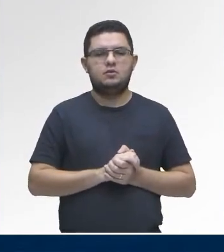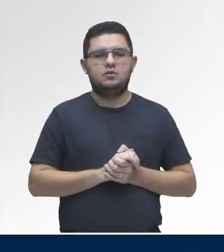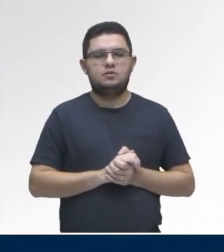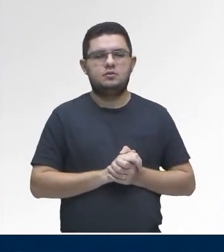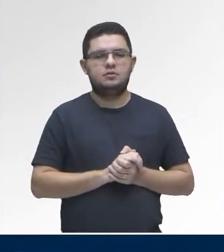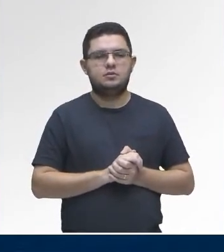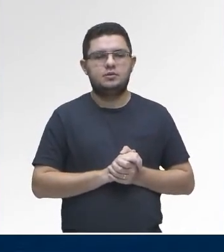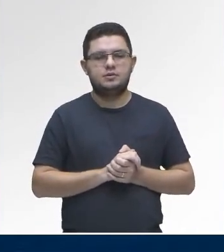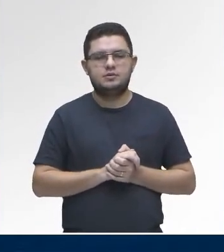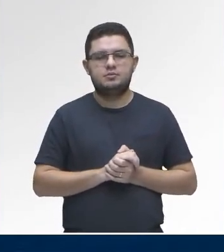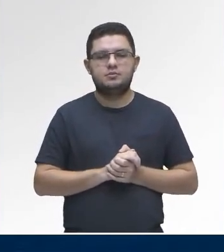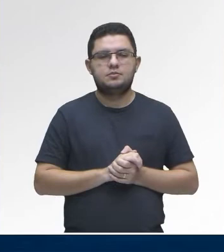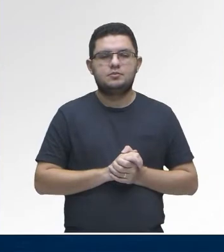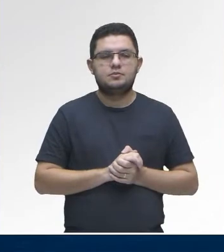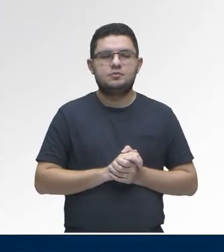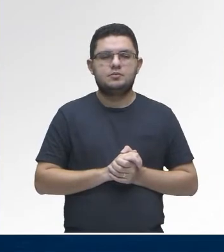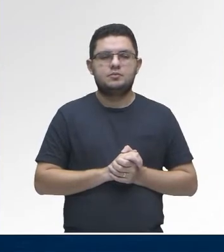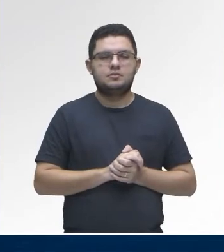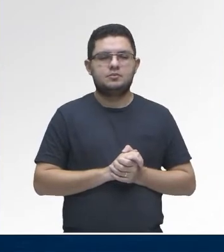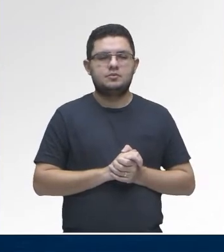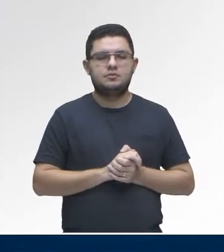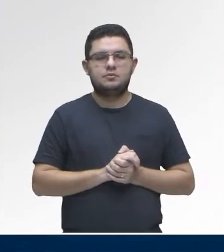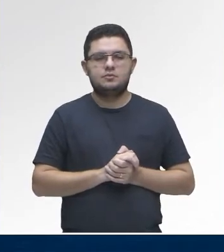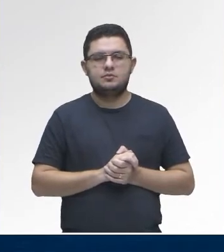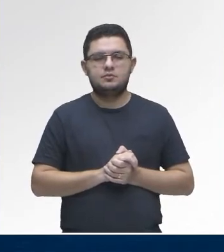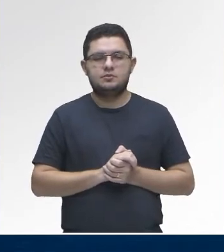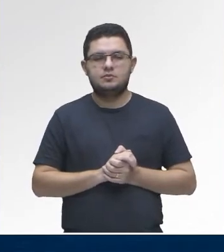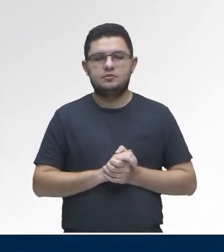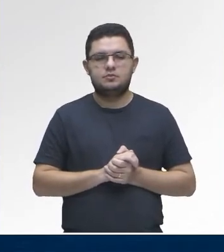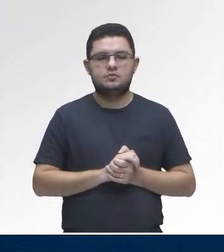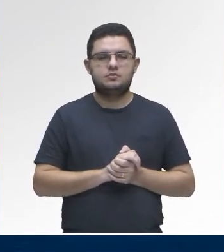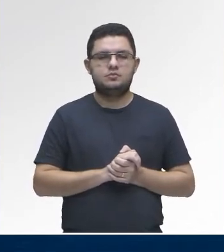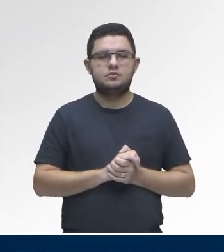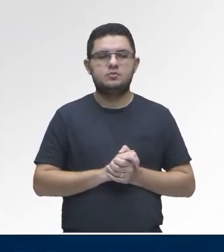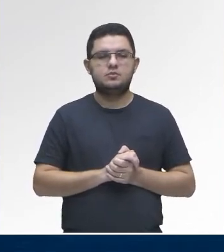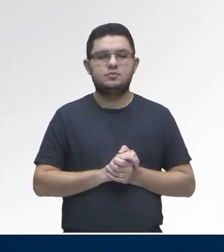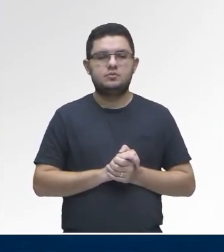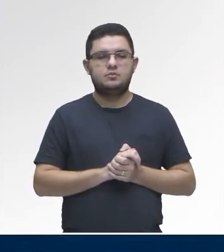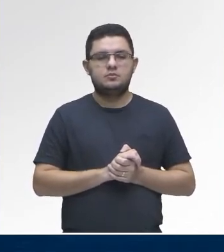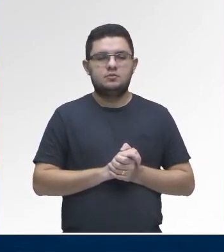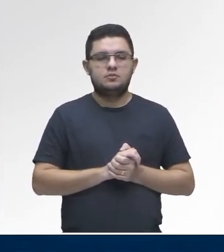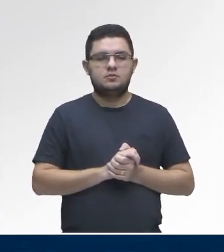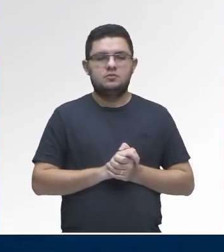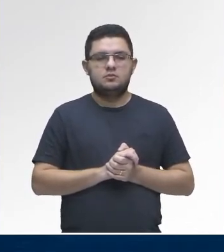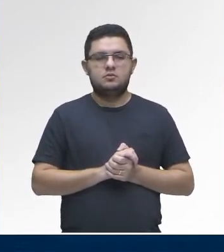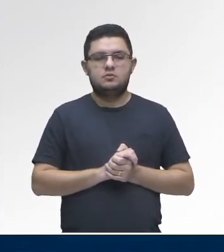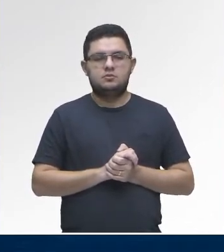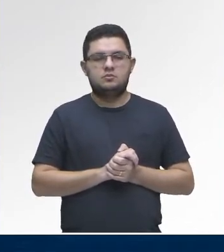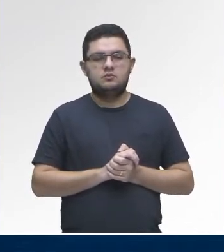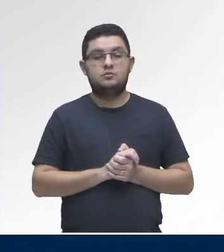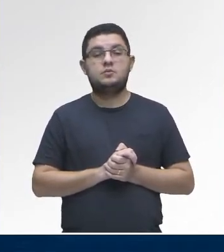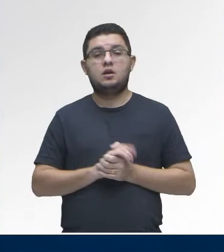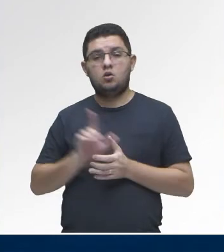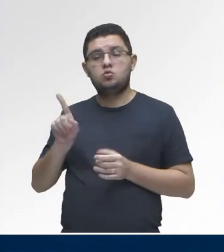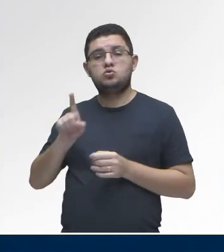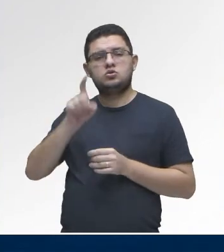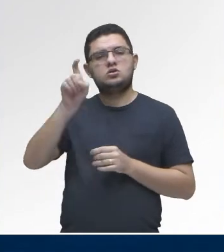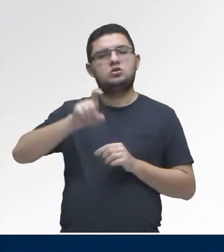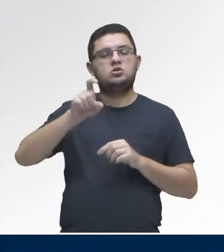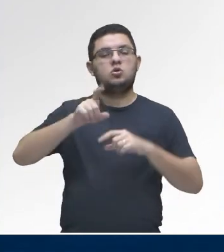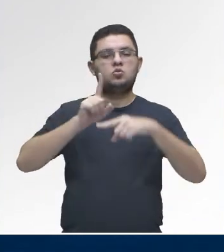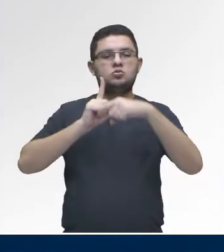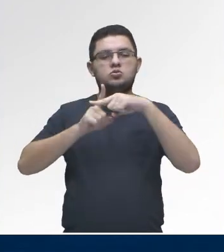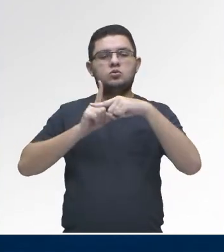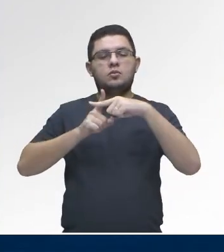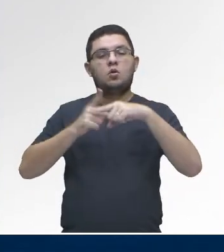Observando essa nossa balança, né? Verifiquem aqui, ó. O x eu somei com outro x. Por